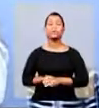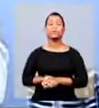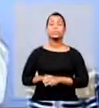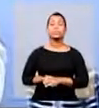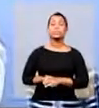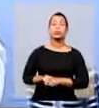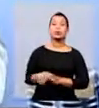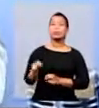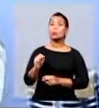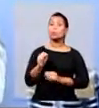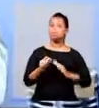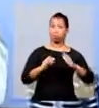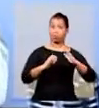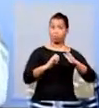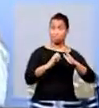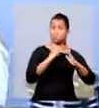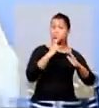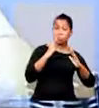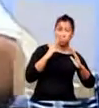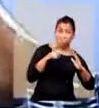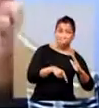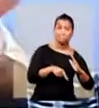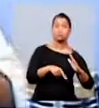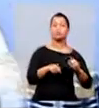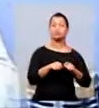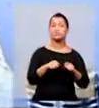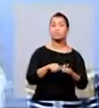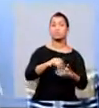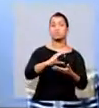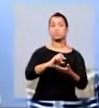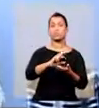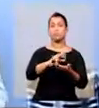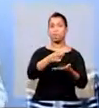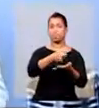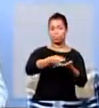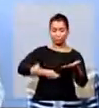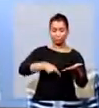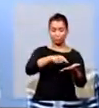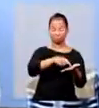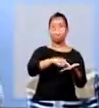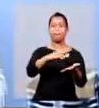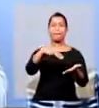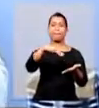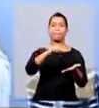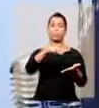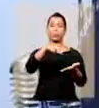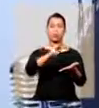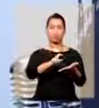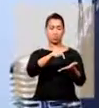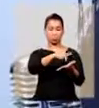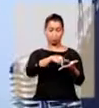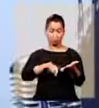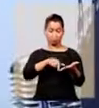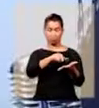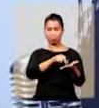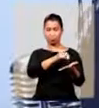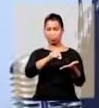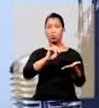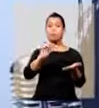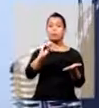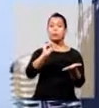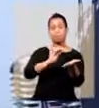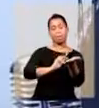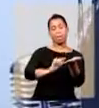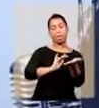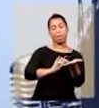Que o estabelecimento que tiver um cardápio em Braille, né? Isso, foi aprovado, né? Para ter outras opções,